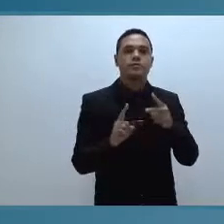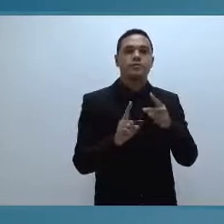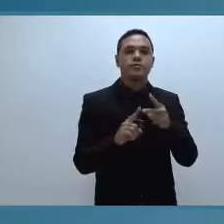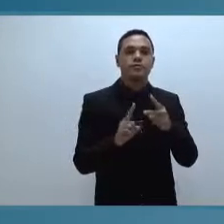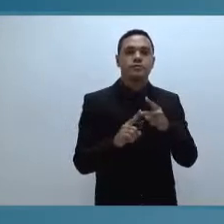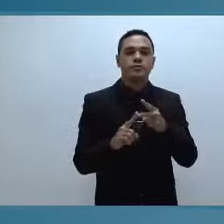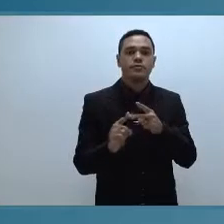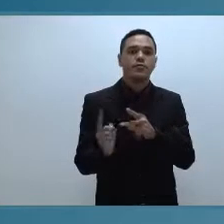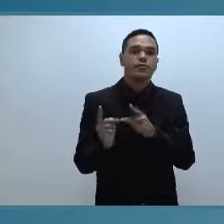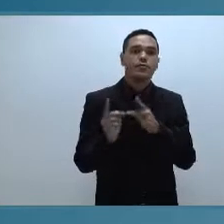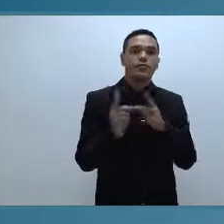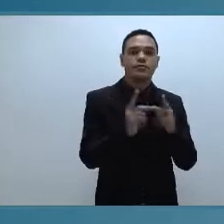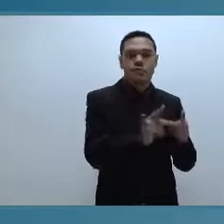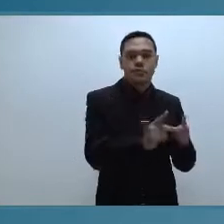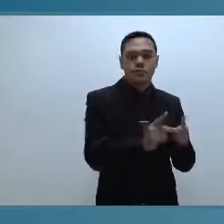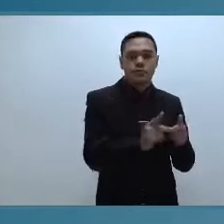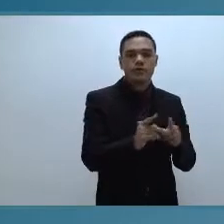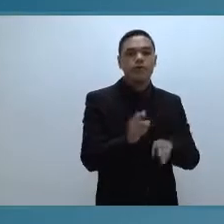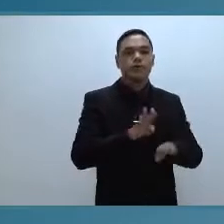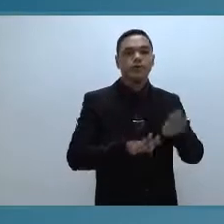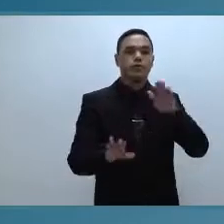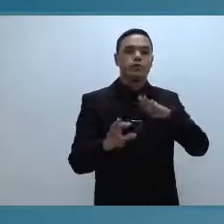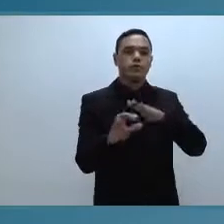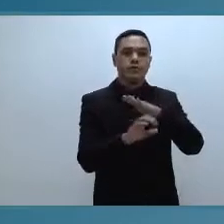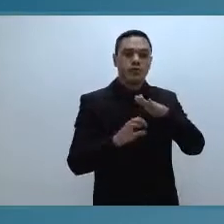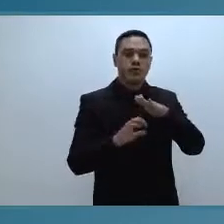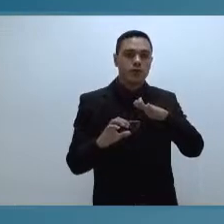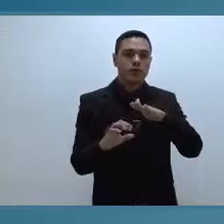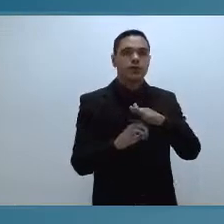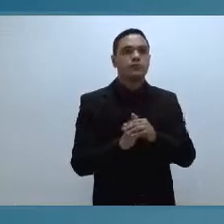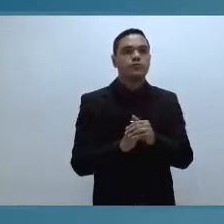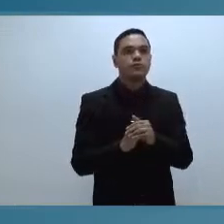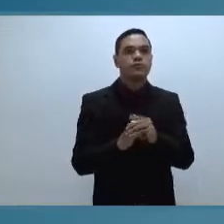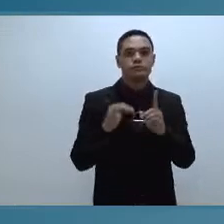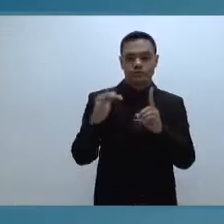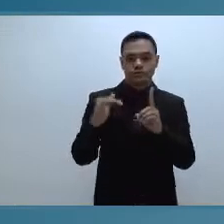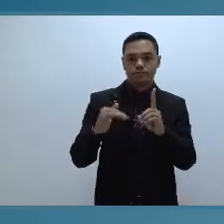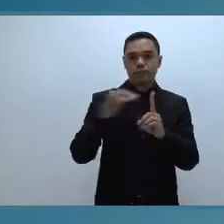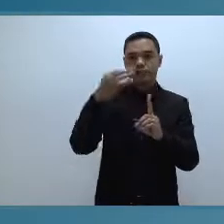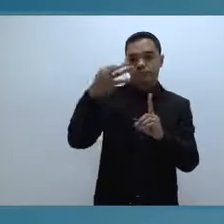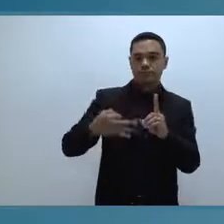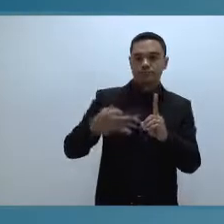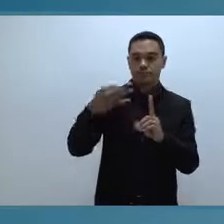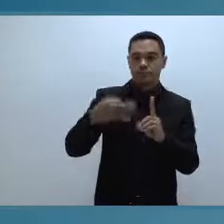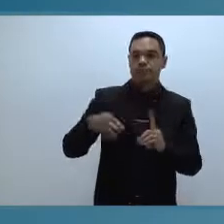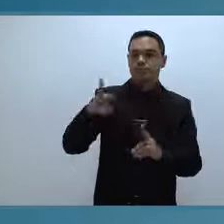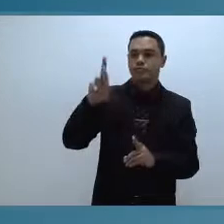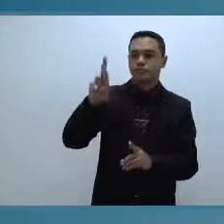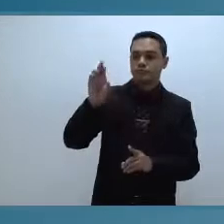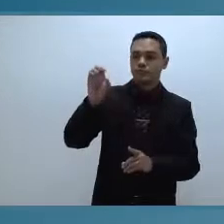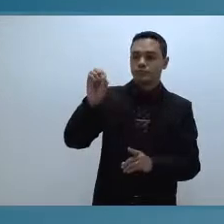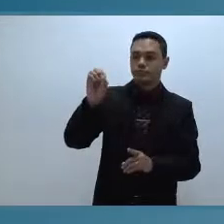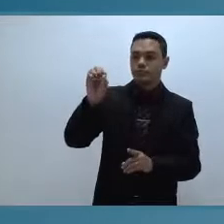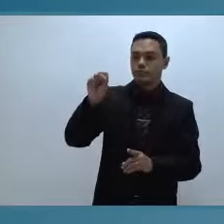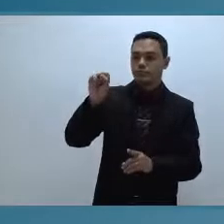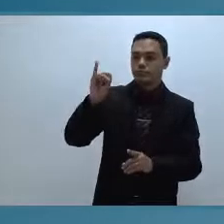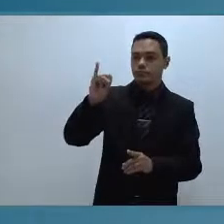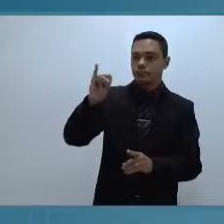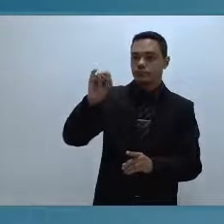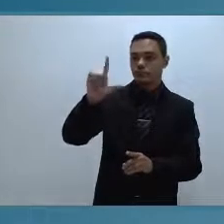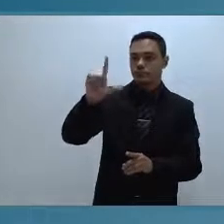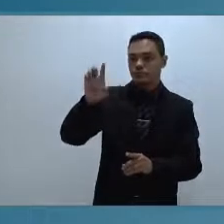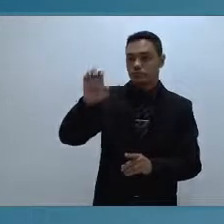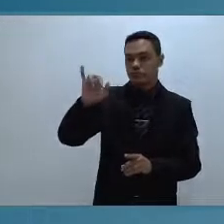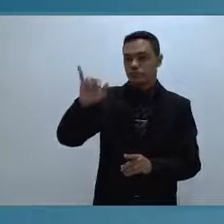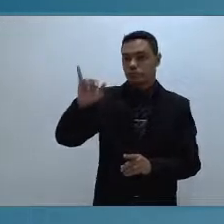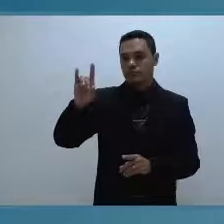de inconstitucionalidade. Ambos de relatoria da desembargadora Rosileide Maria da Costa Cunha. Eu pergunto a Vossa Excelência. Vossa Excelência vai